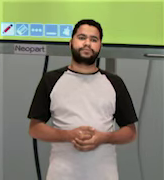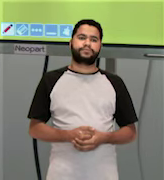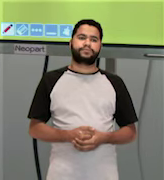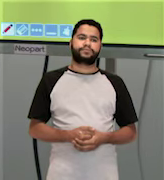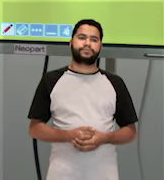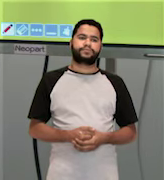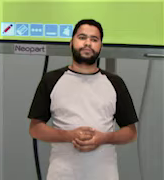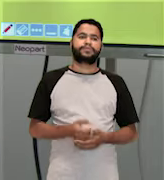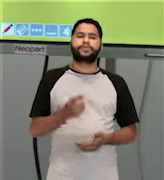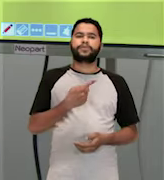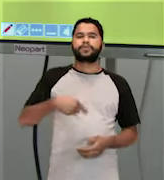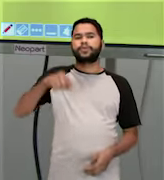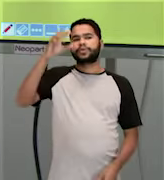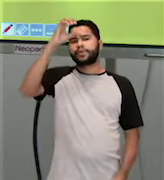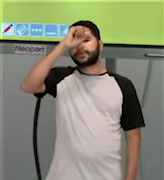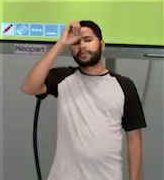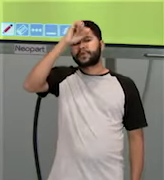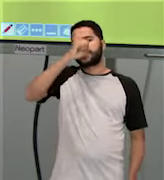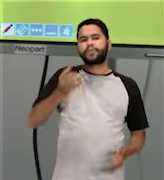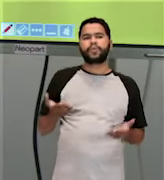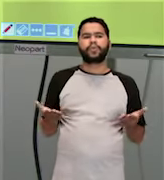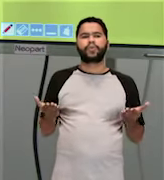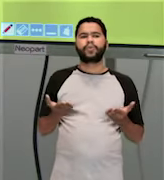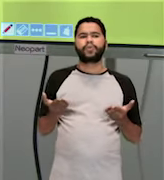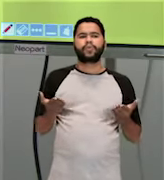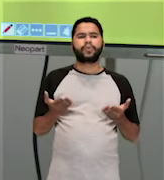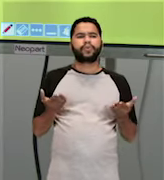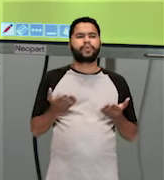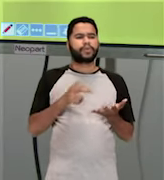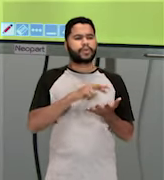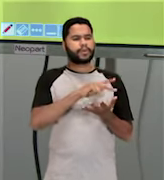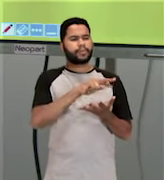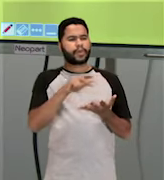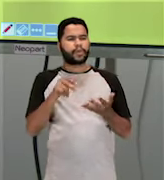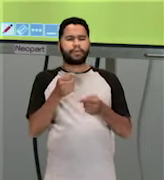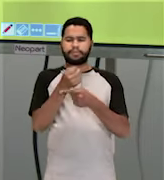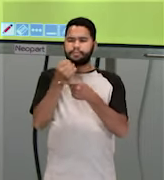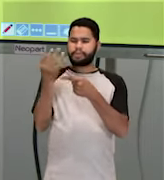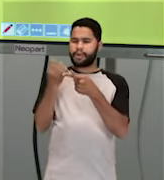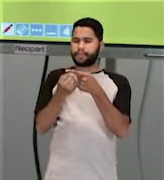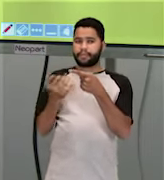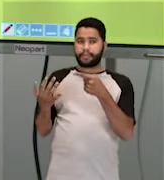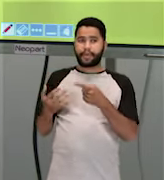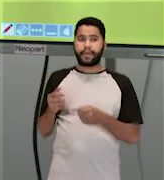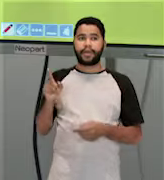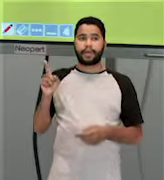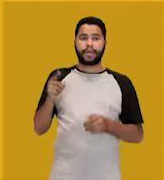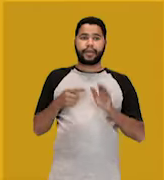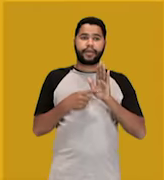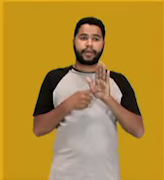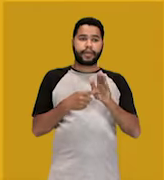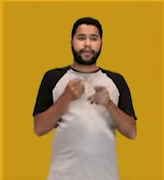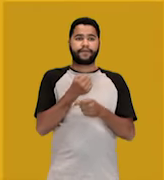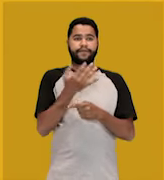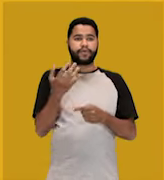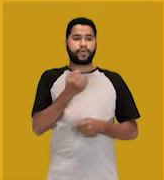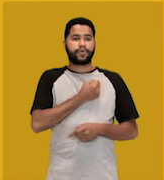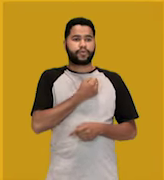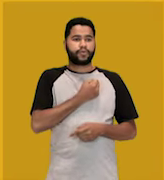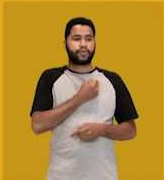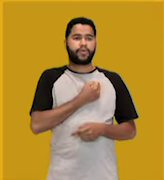Gente, o que nós aprendemos hoje? Tá? Nós aprendemos muita coisa sobre frações, tá? Representação fracionária dos